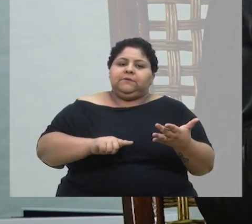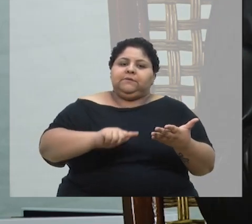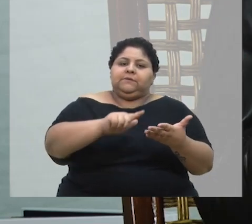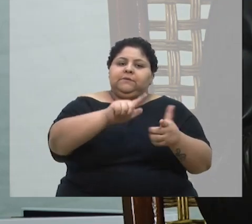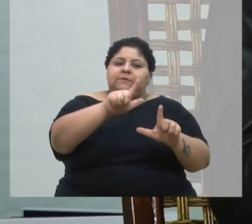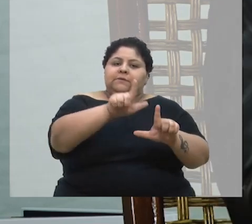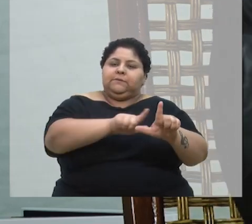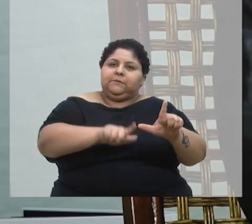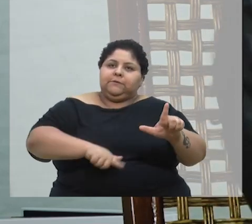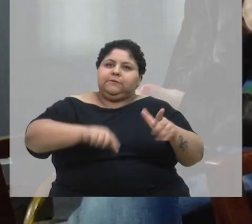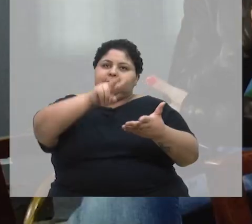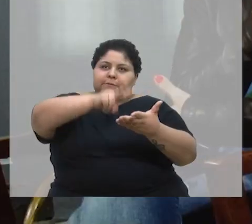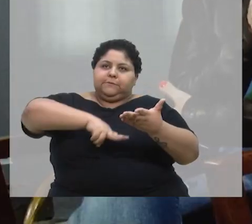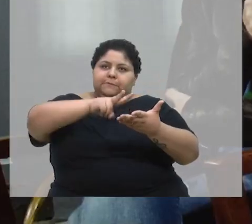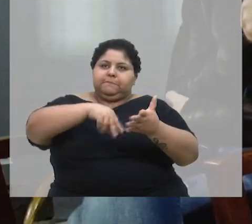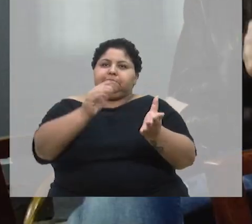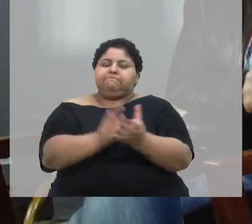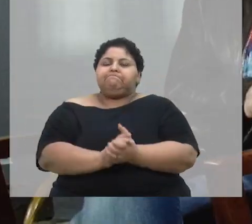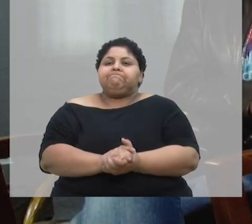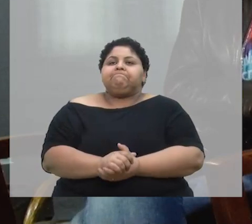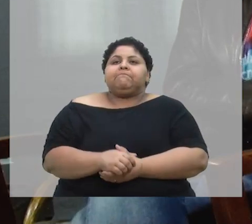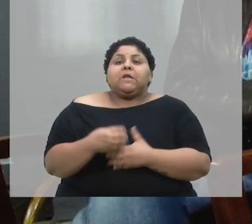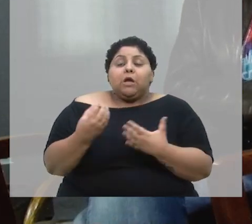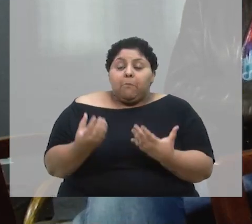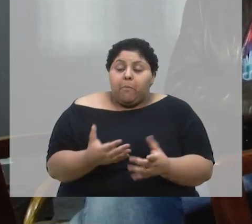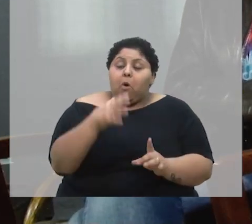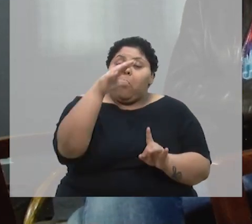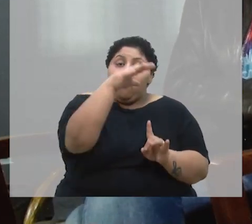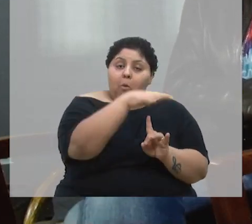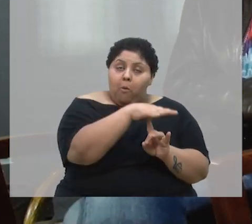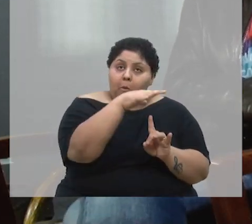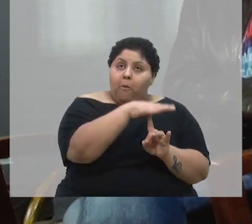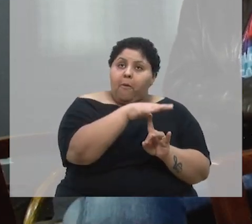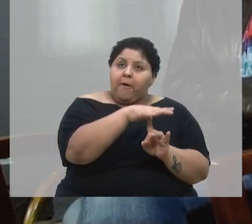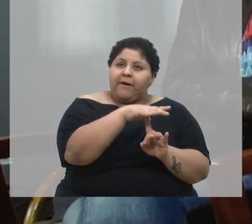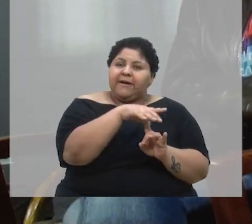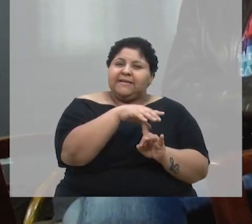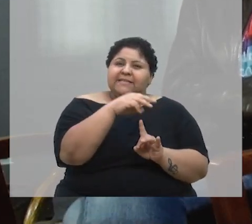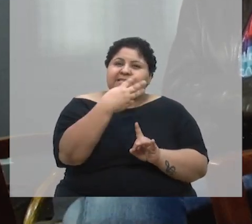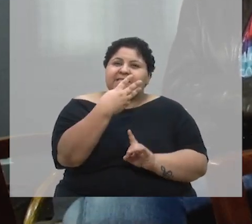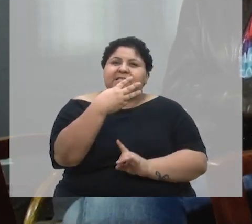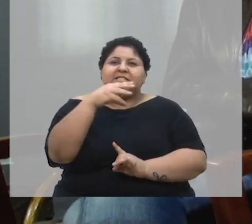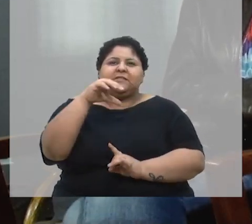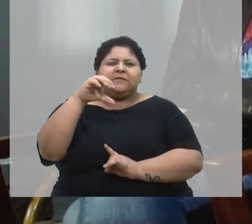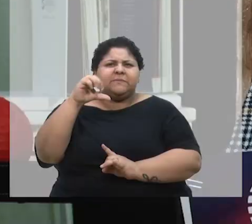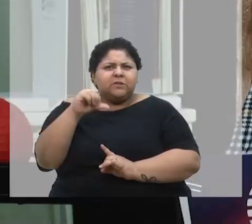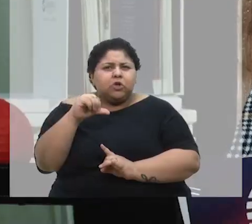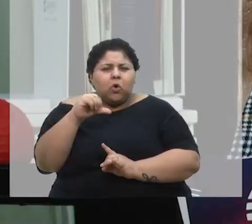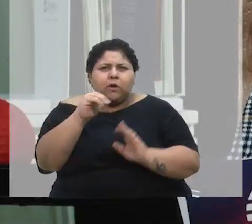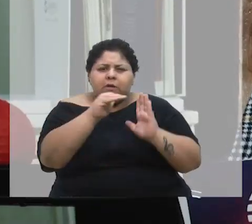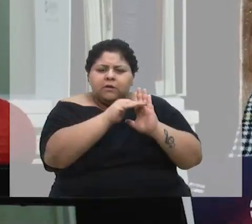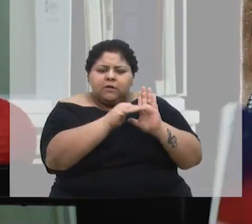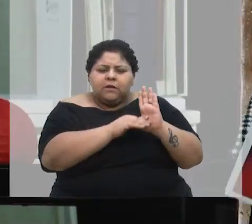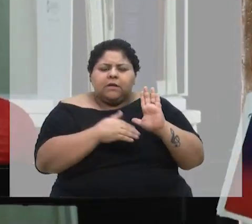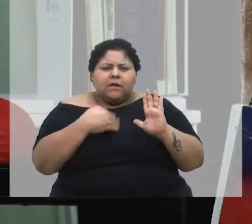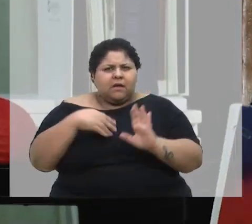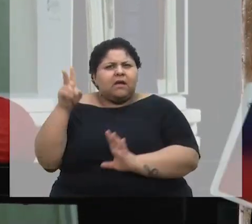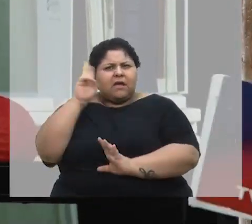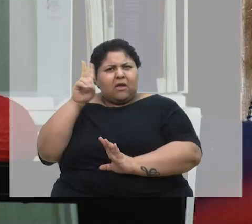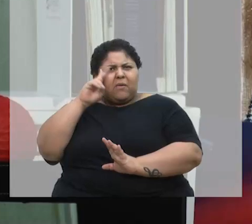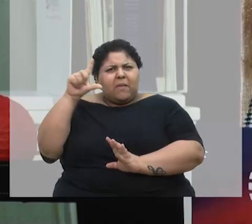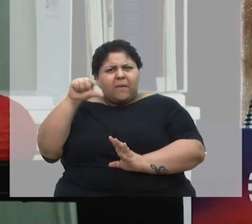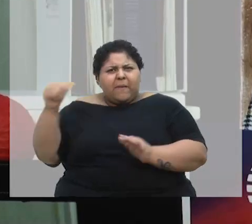E em todos os seus programas, né? Cris, bom, a feira tem a 39ª edição, 39 edições, né? Eu me lembro